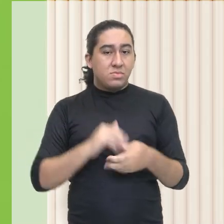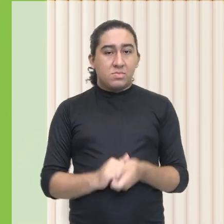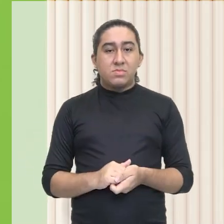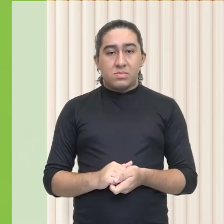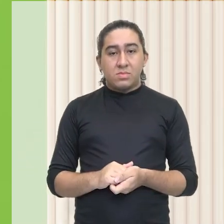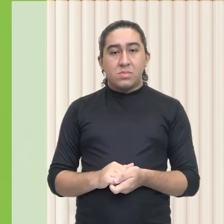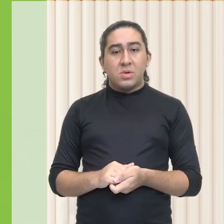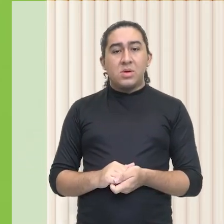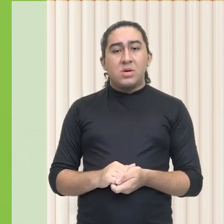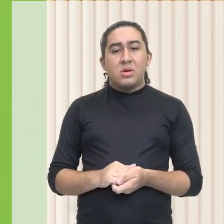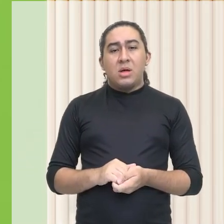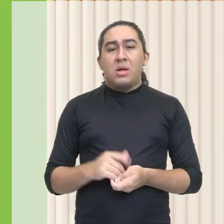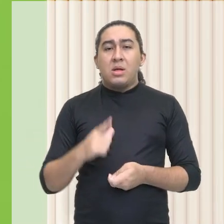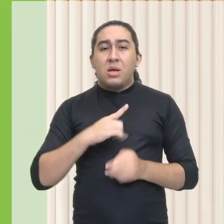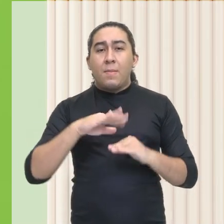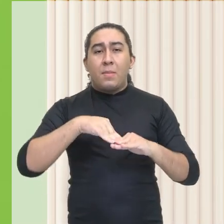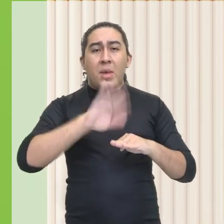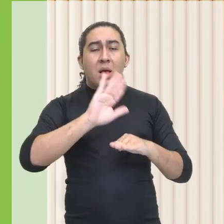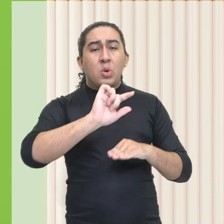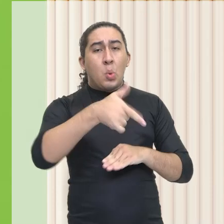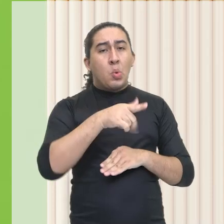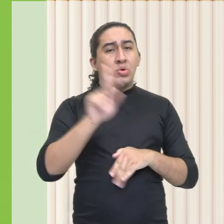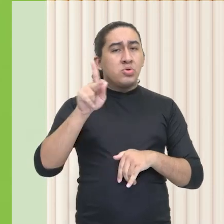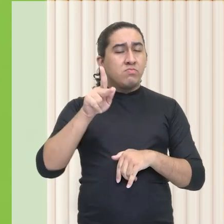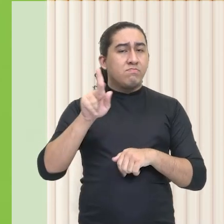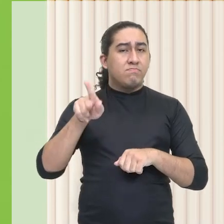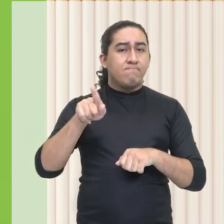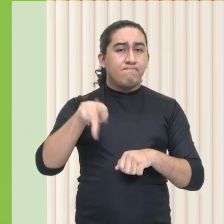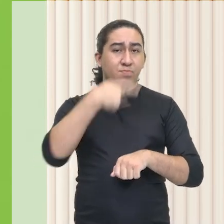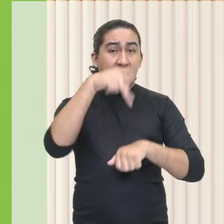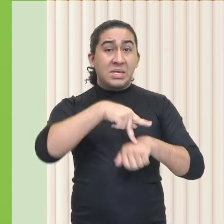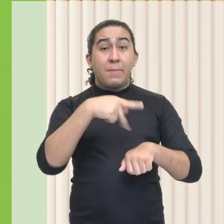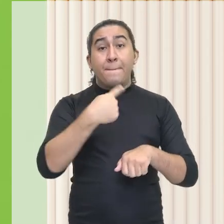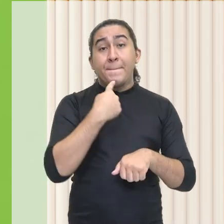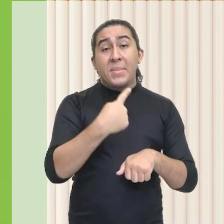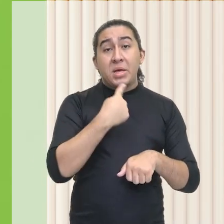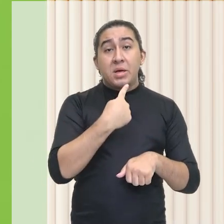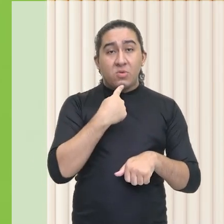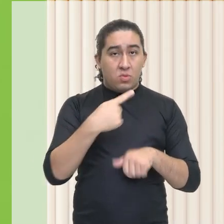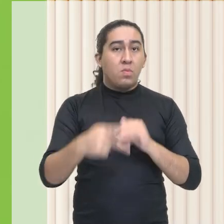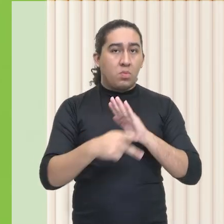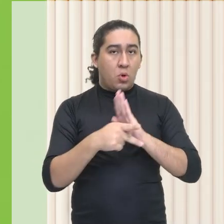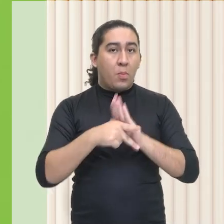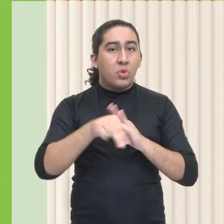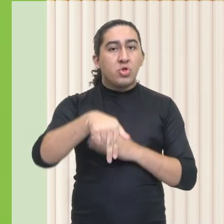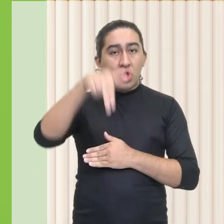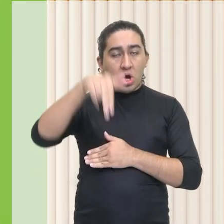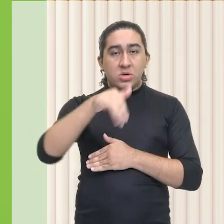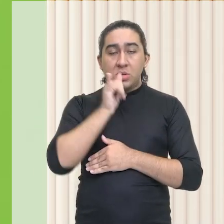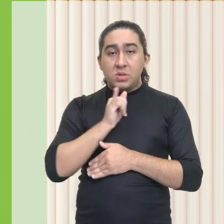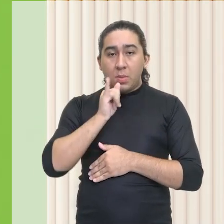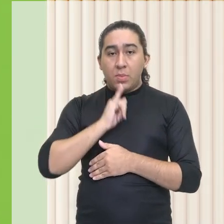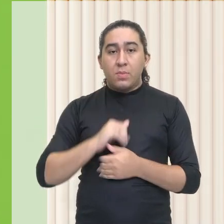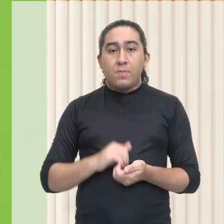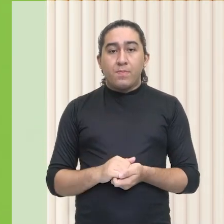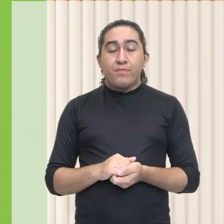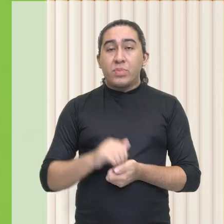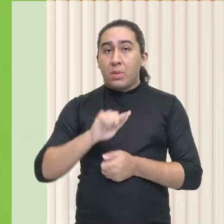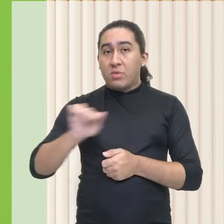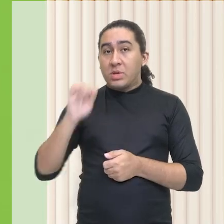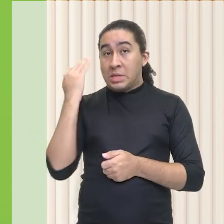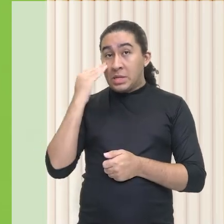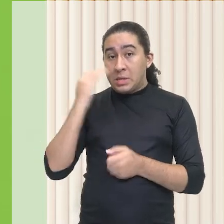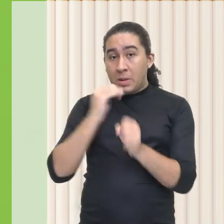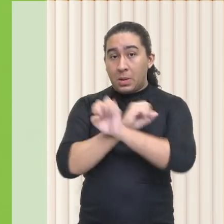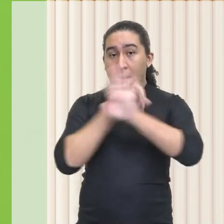vai abranger um pouquinho mais os países vizinhos que ficam próximos aí da região norte, por exemplo, para que vocês